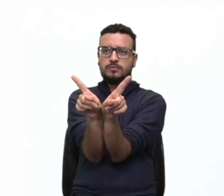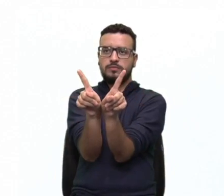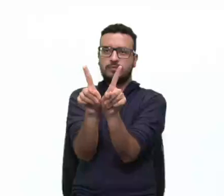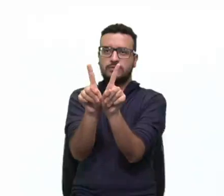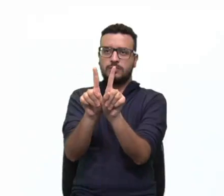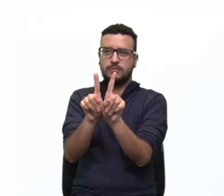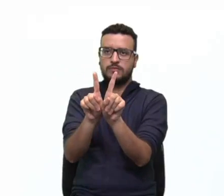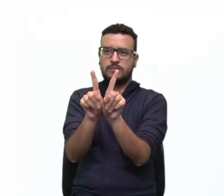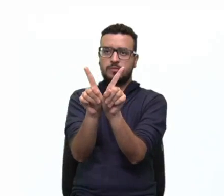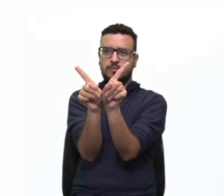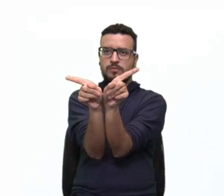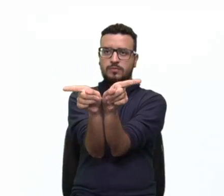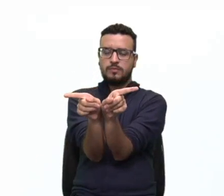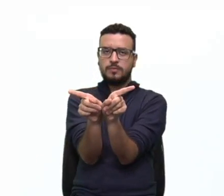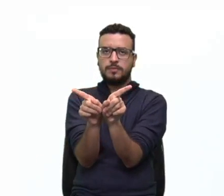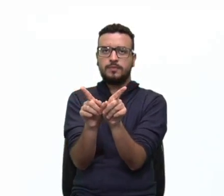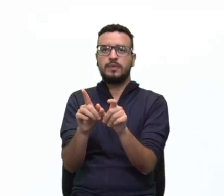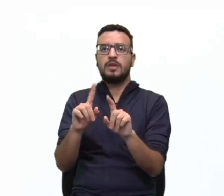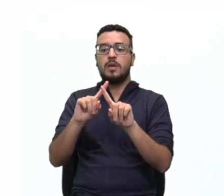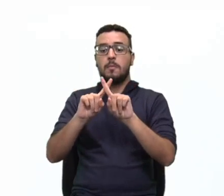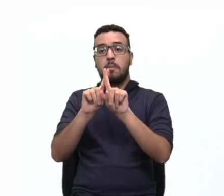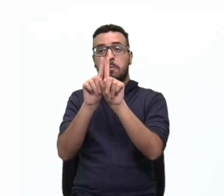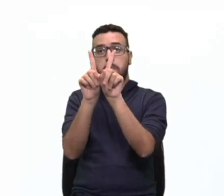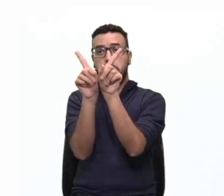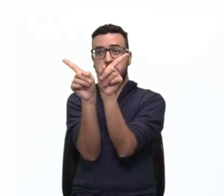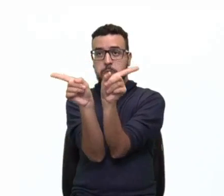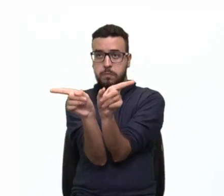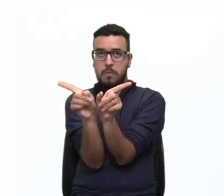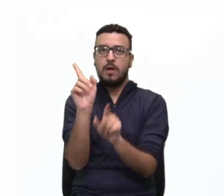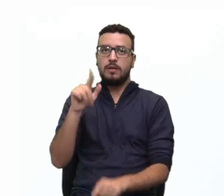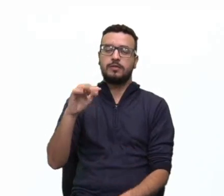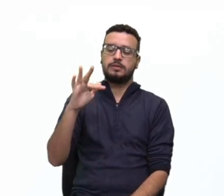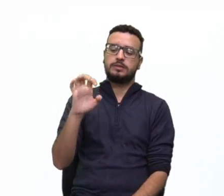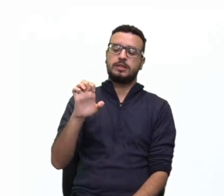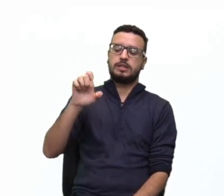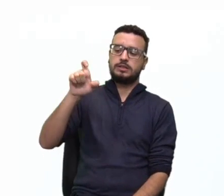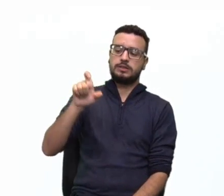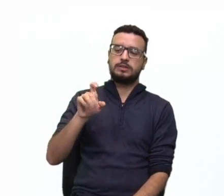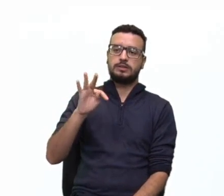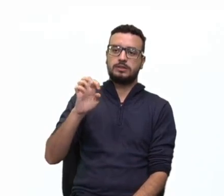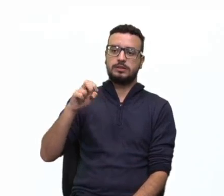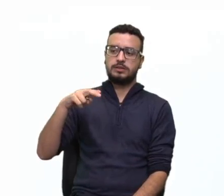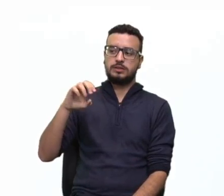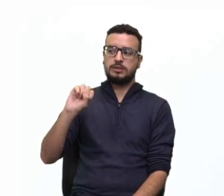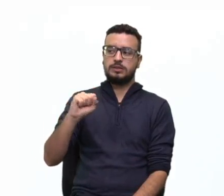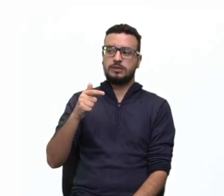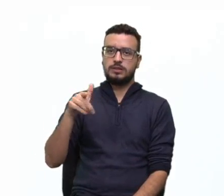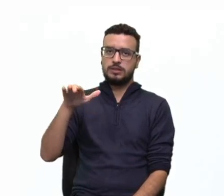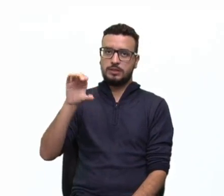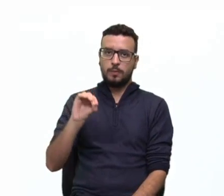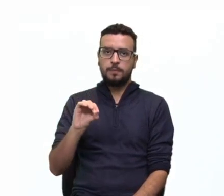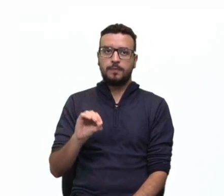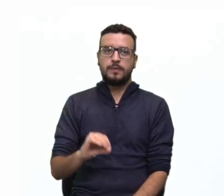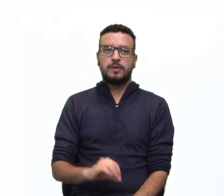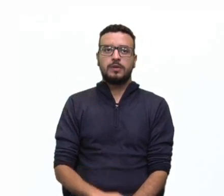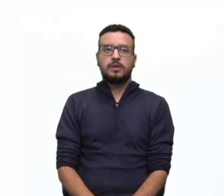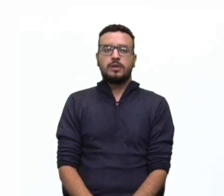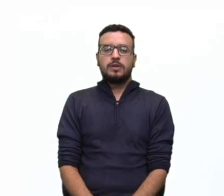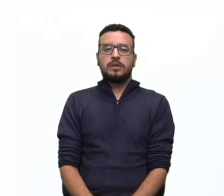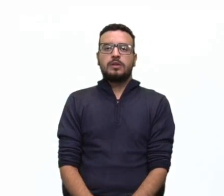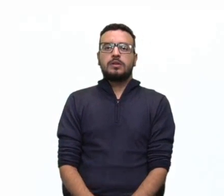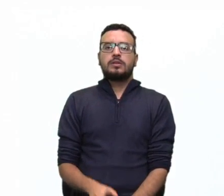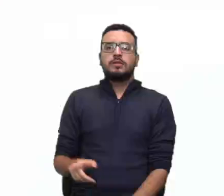ângulo, no ângulo entre os segmentos. Correto? Esse é o movimento de flexão que você viu e de extensão. Na